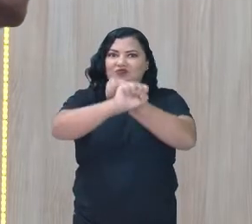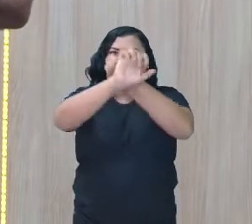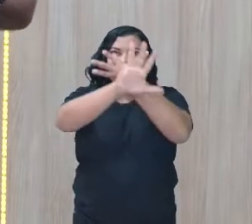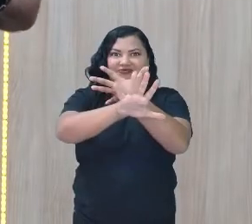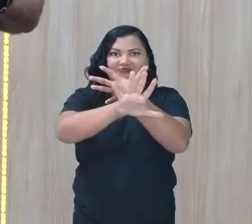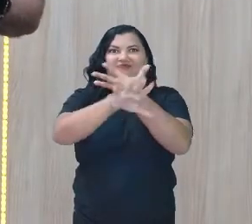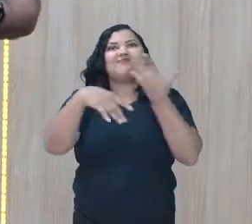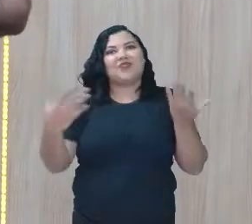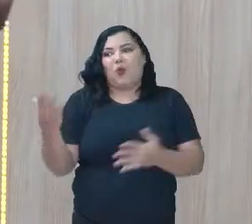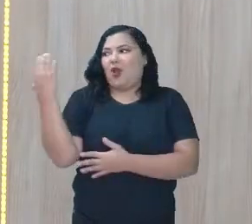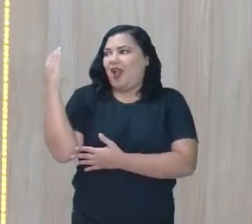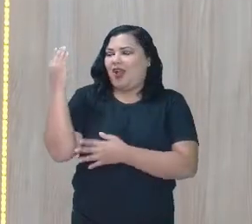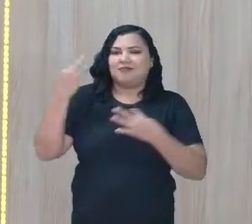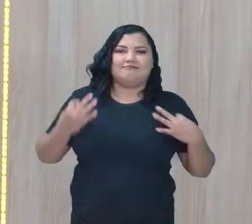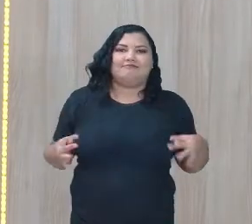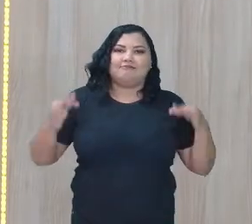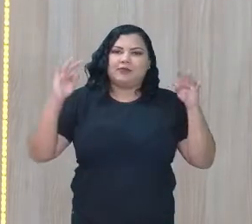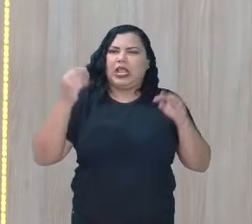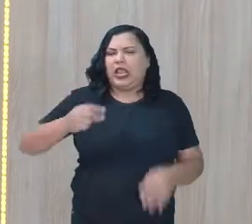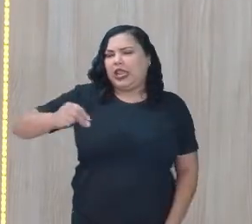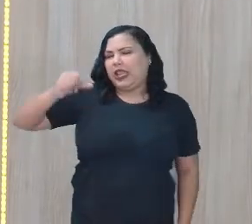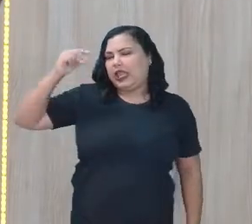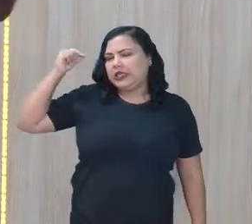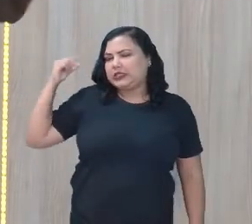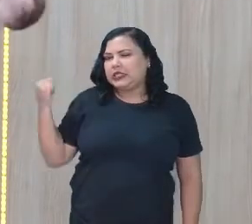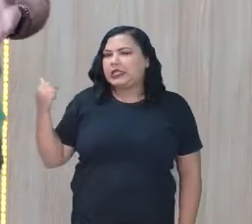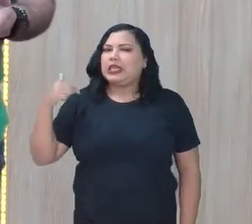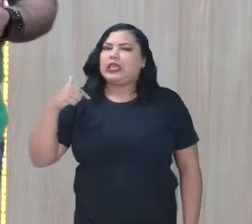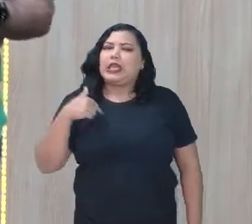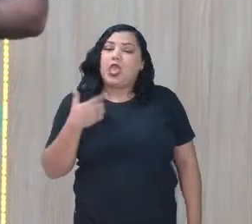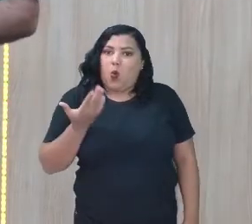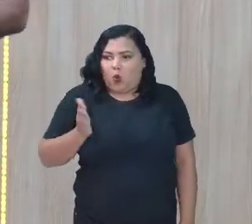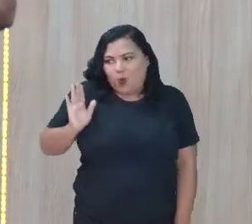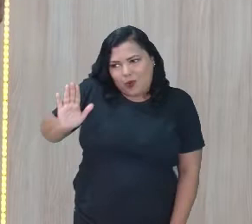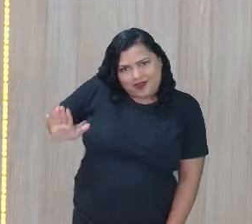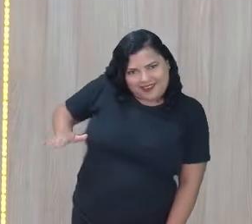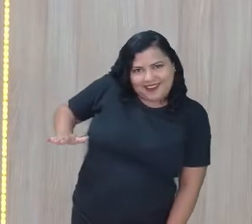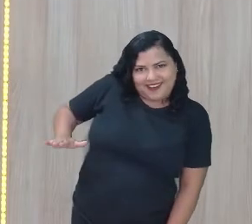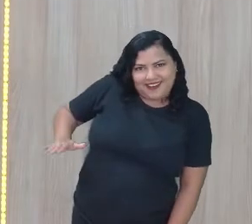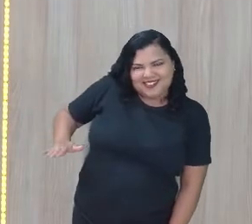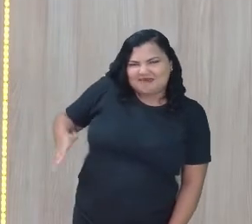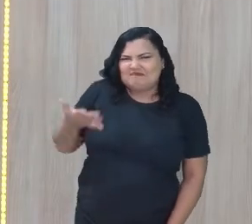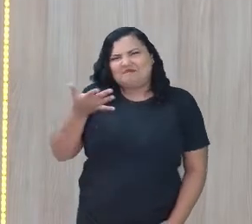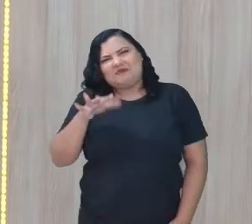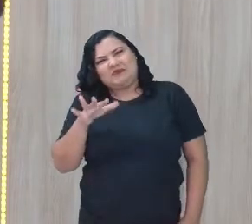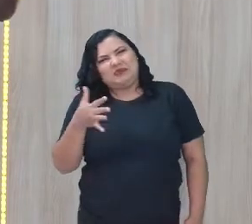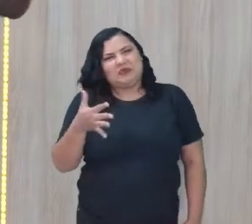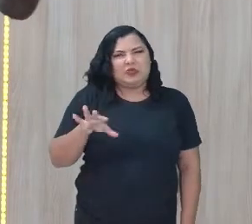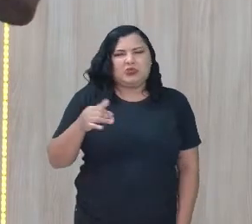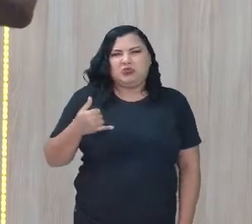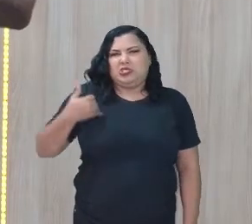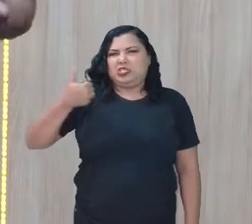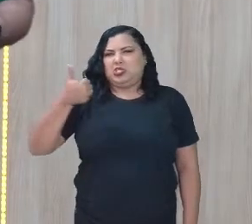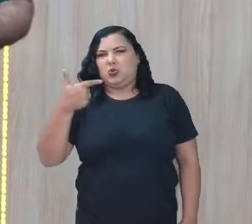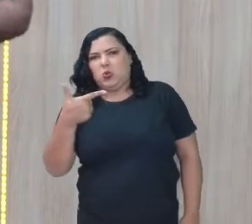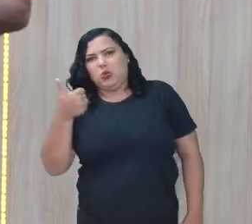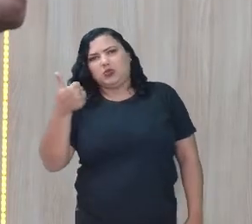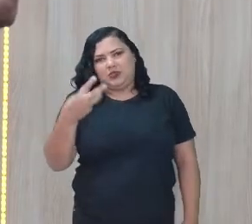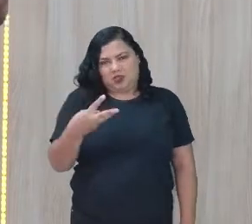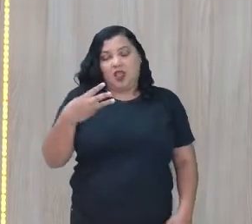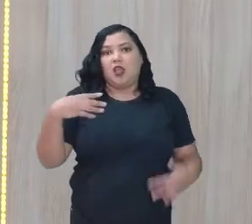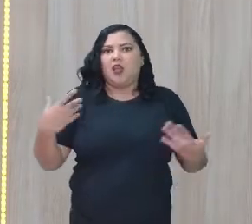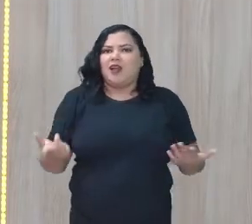né, ela avança. Na época que eu era criança, né, lá por volta dos meus 12, 13